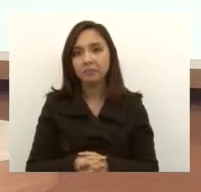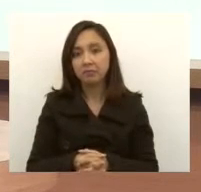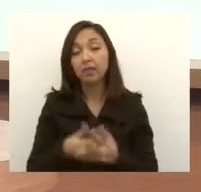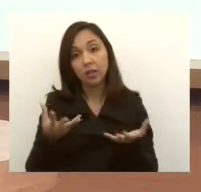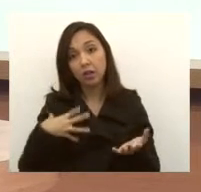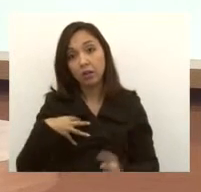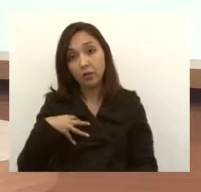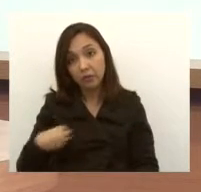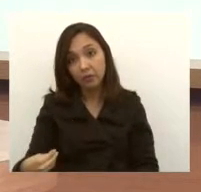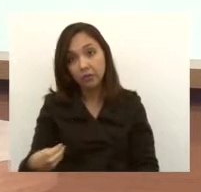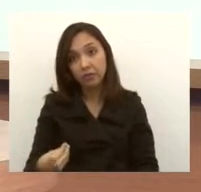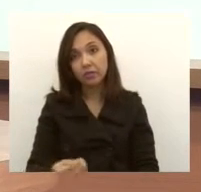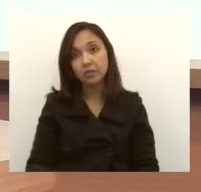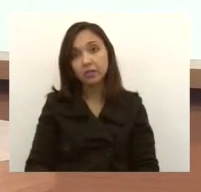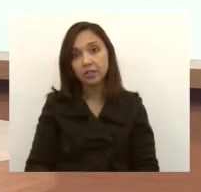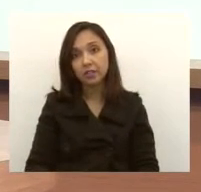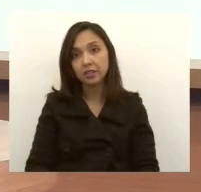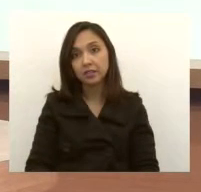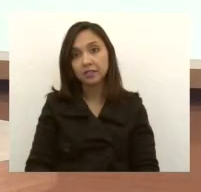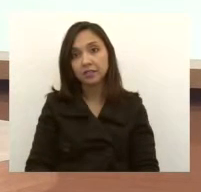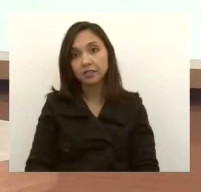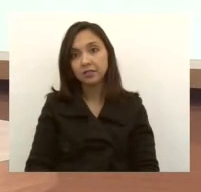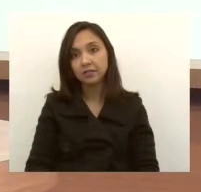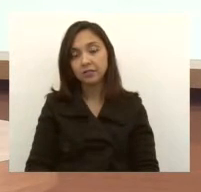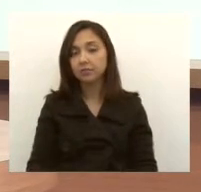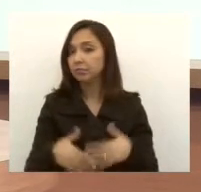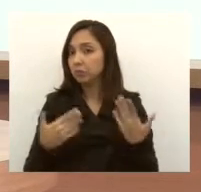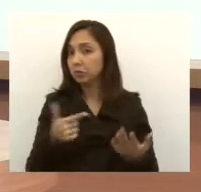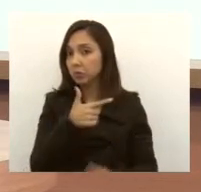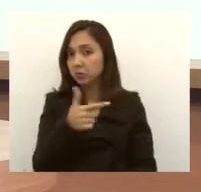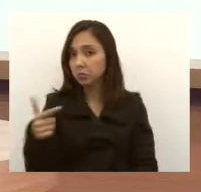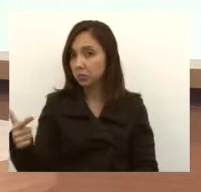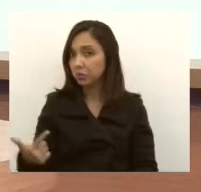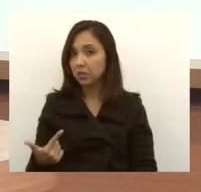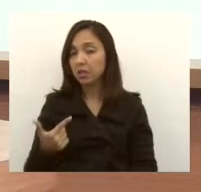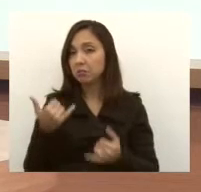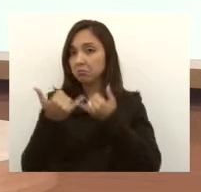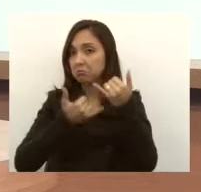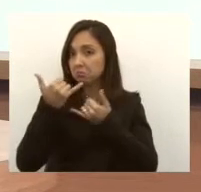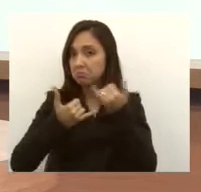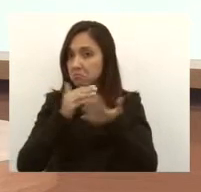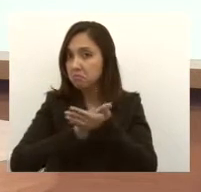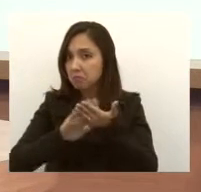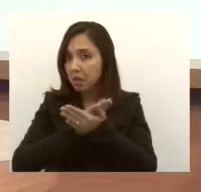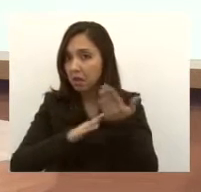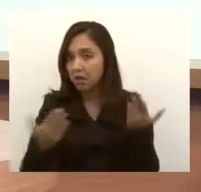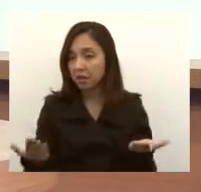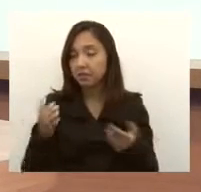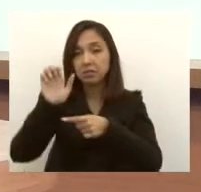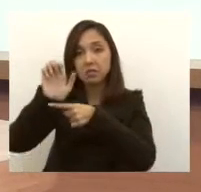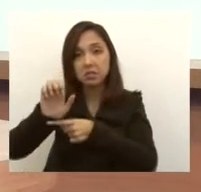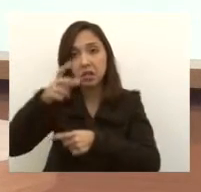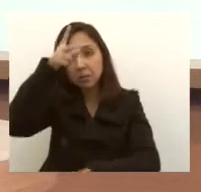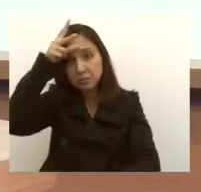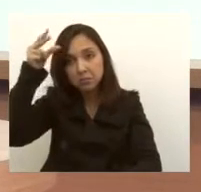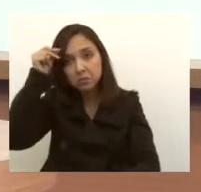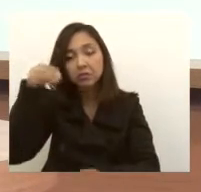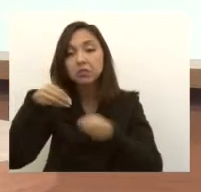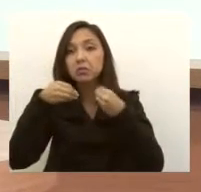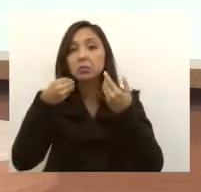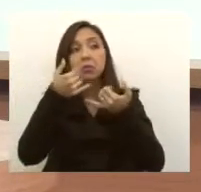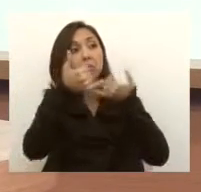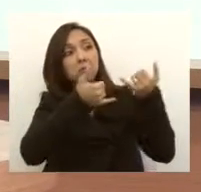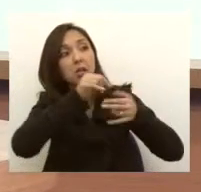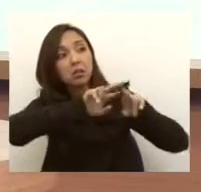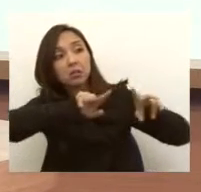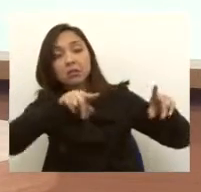filhos, que são obrigados na periferia, não têm um lazer, o Estado, a Prefeitura não dá um lazer, eles